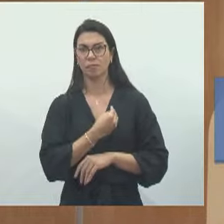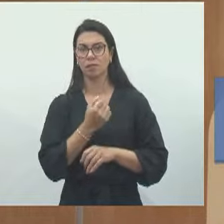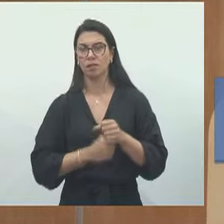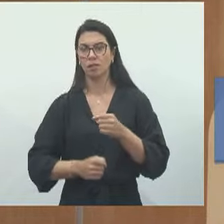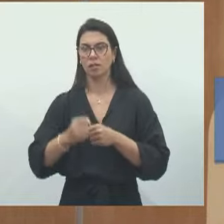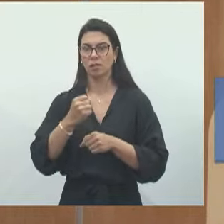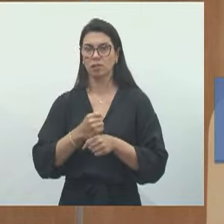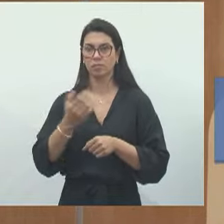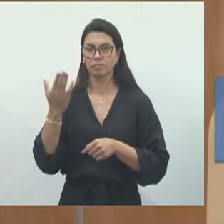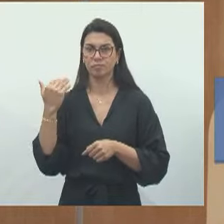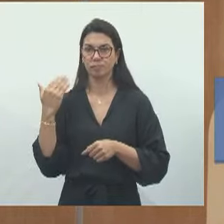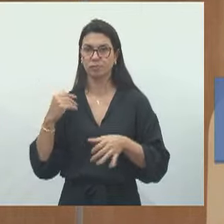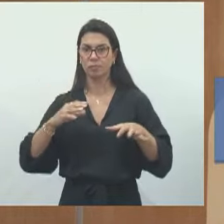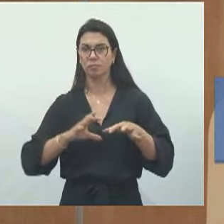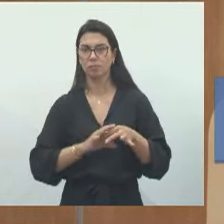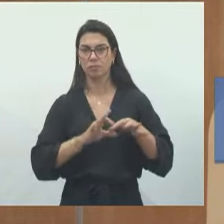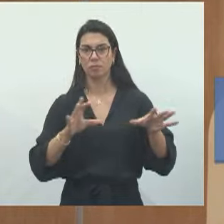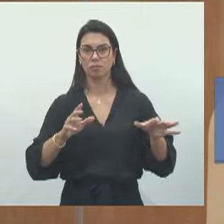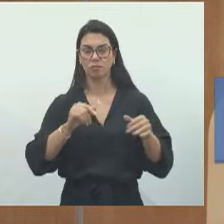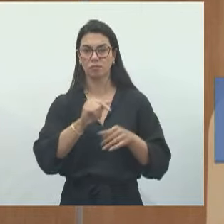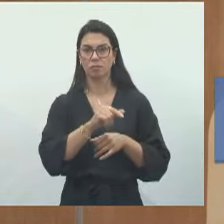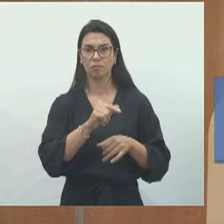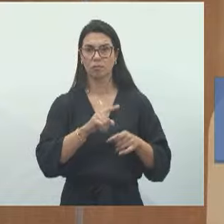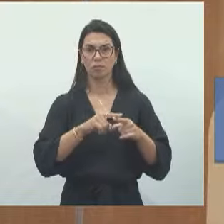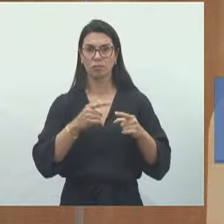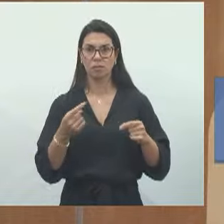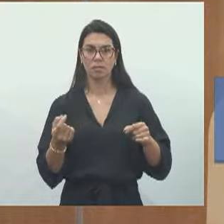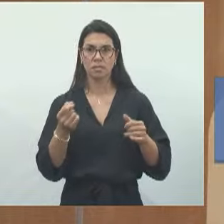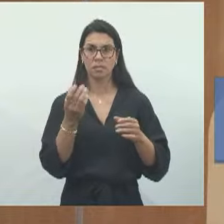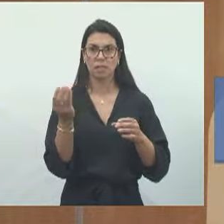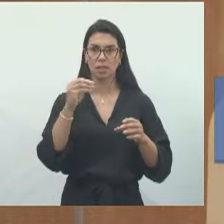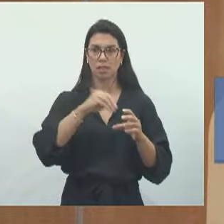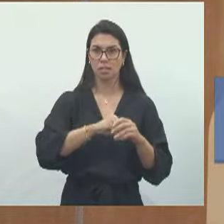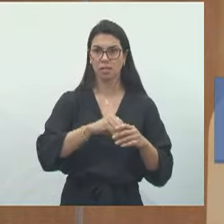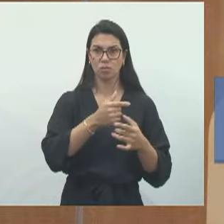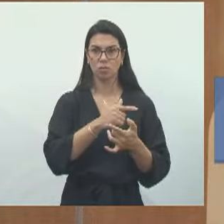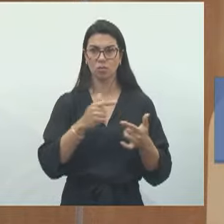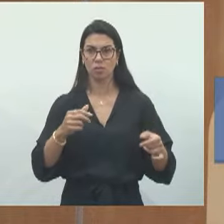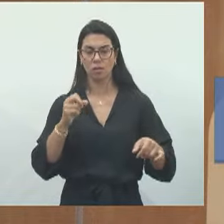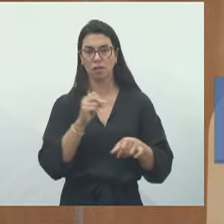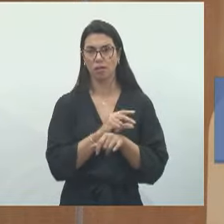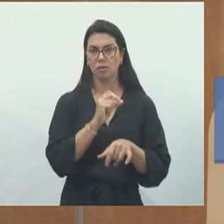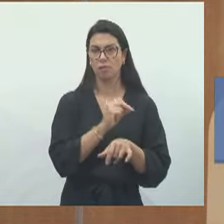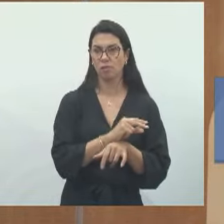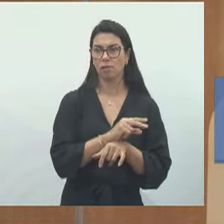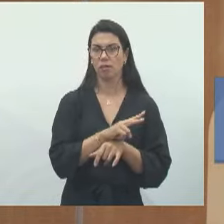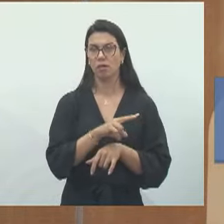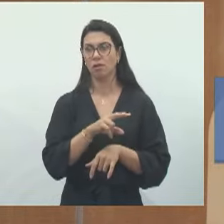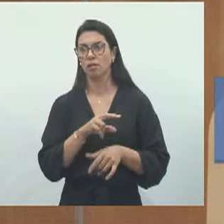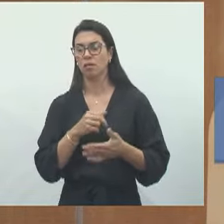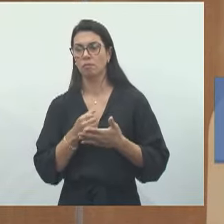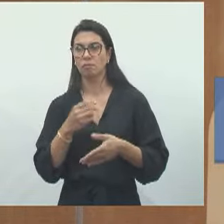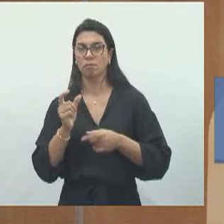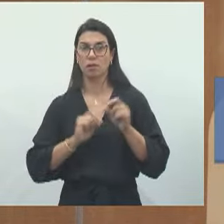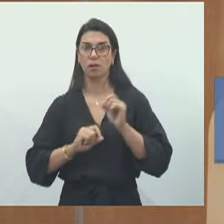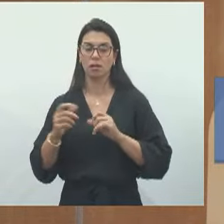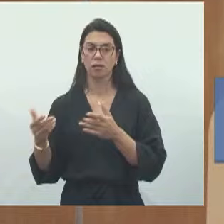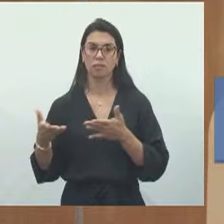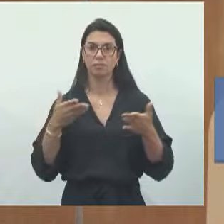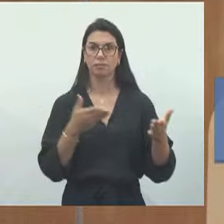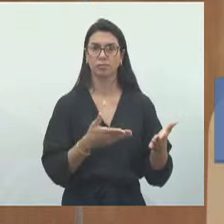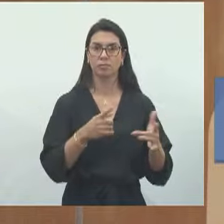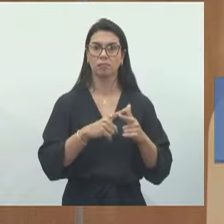liberado um condomínio e lá dentro do condomínio não há vaga, para os visitantes. E a gente encaminhou para a mobilidade urbana, e já